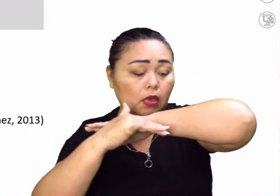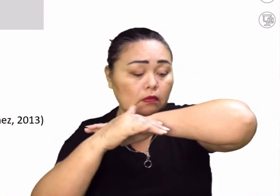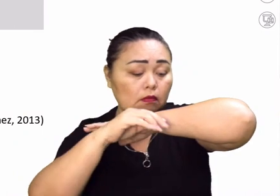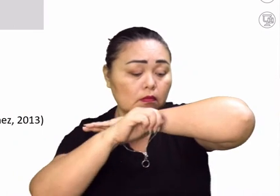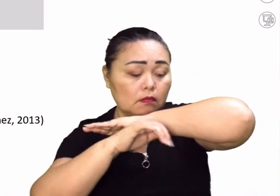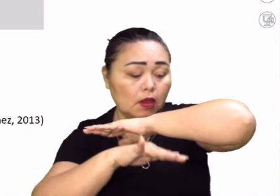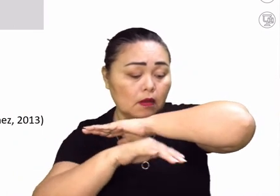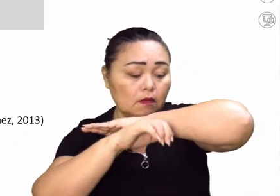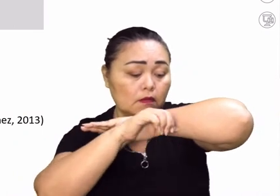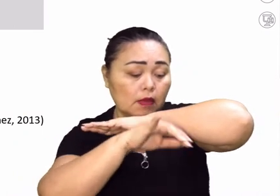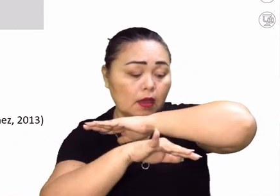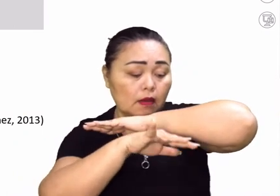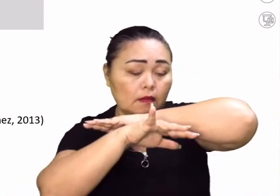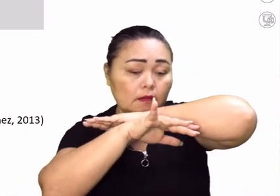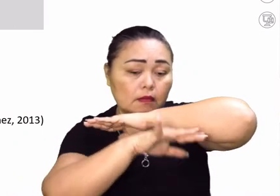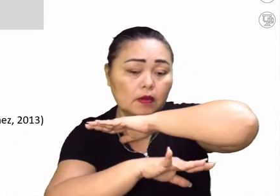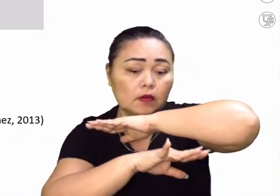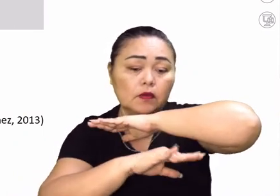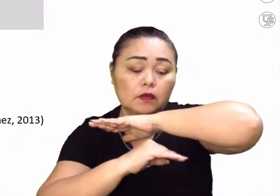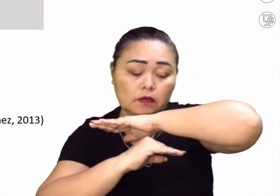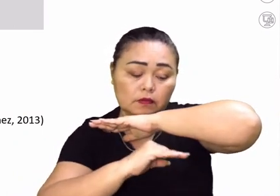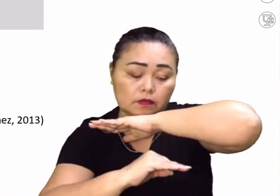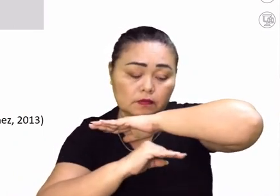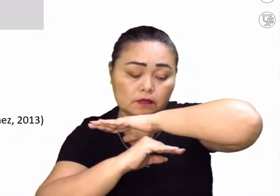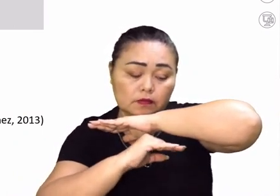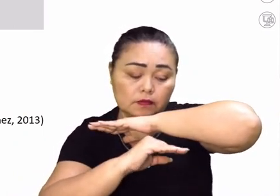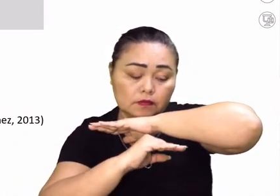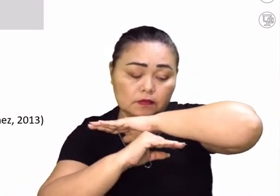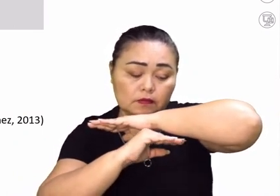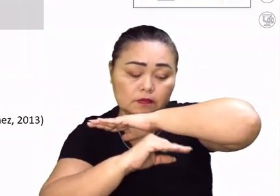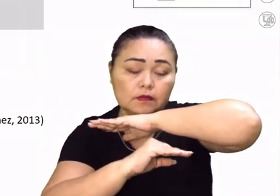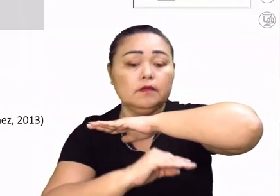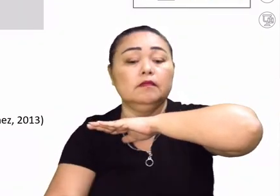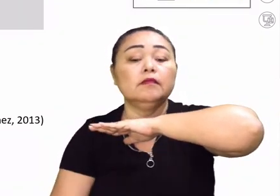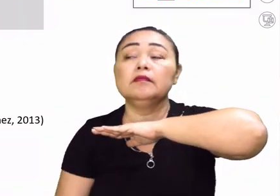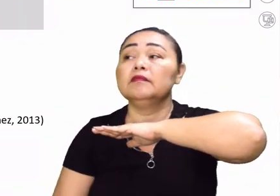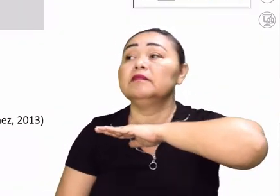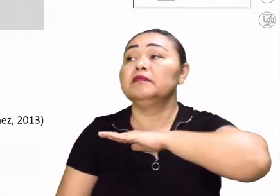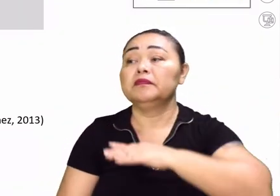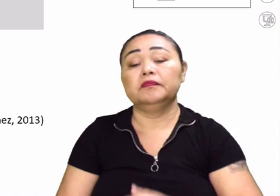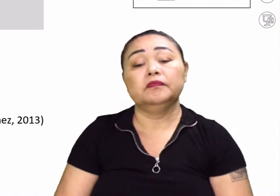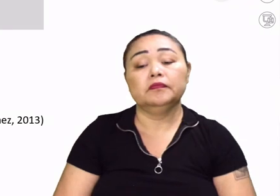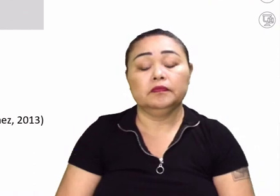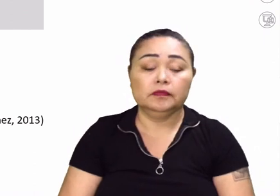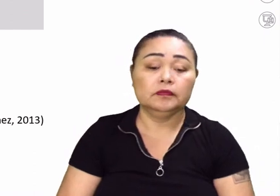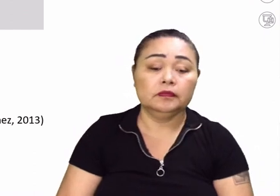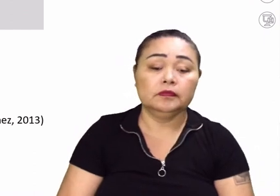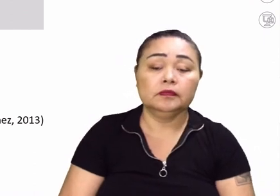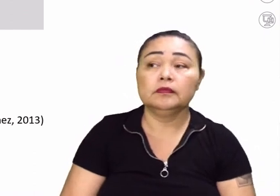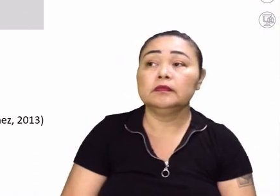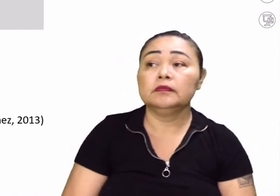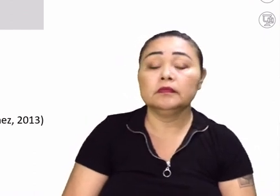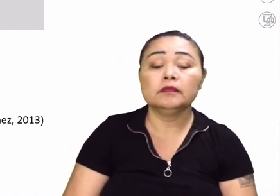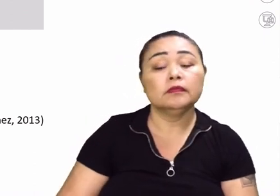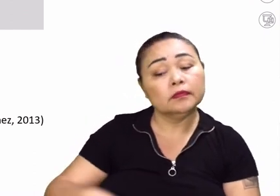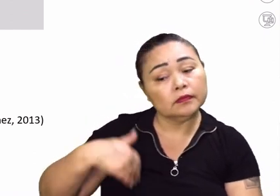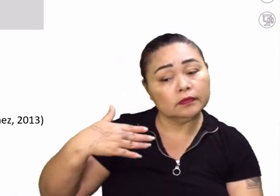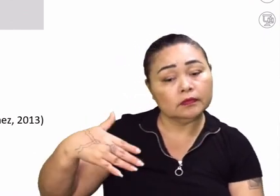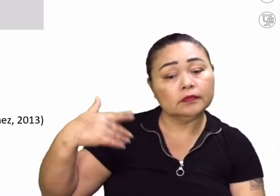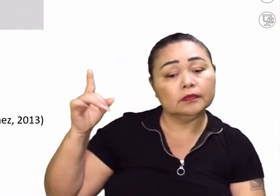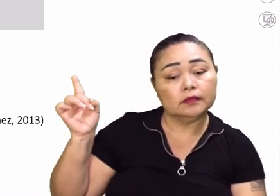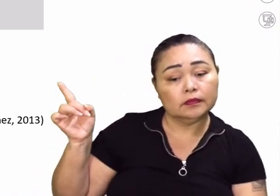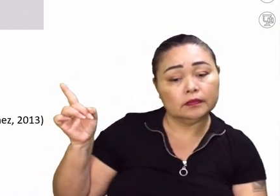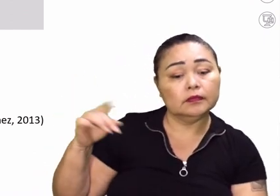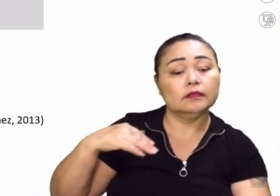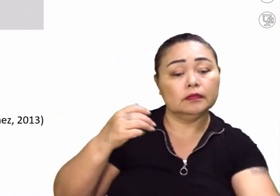outra camada uma em cima da outra é isso Rogério exato E aí sucessivamente